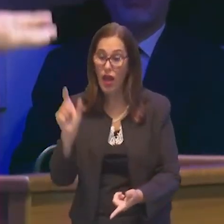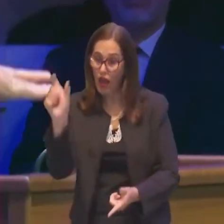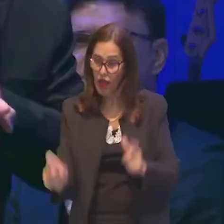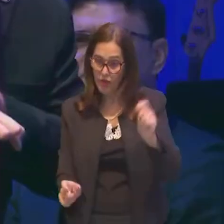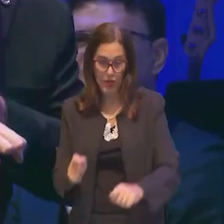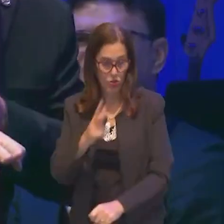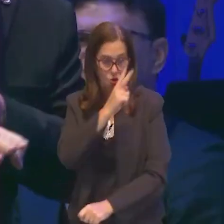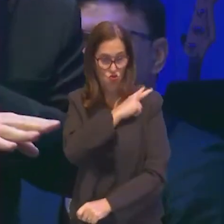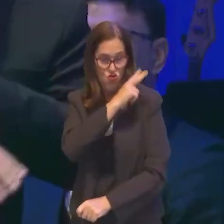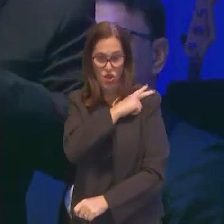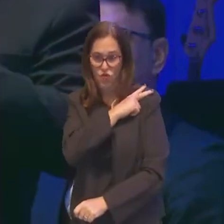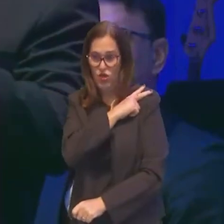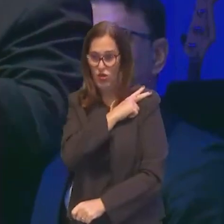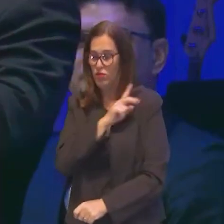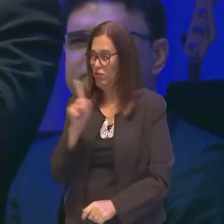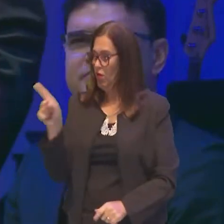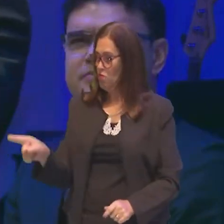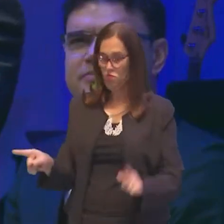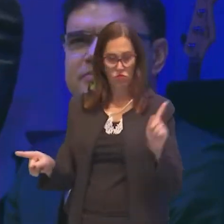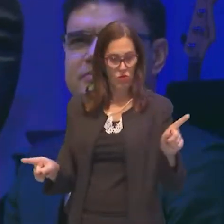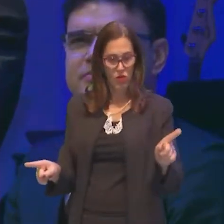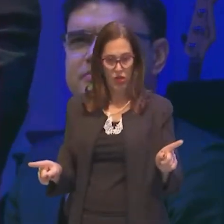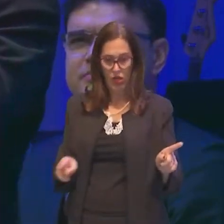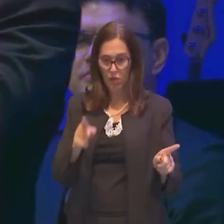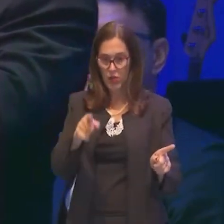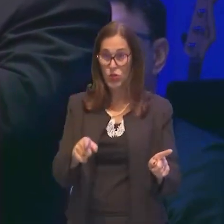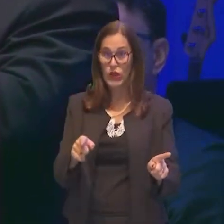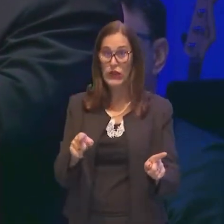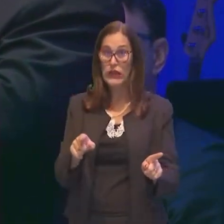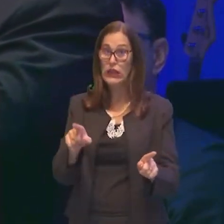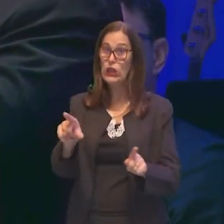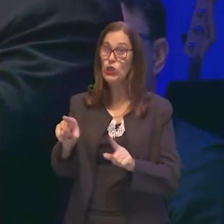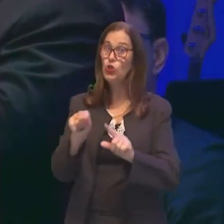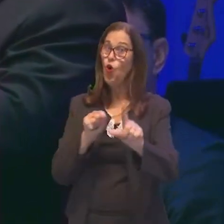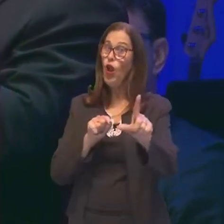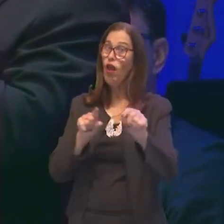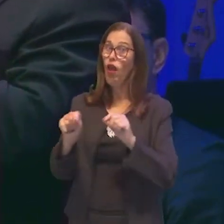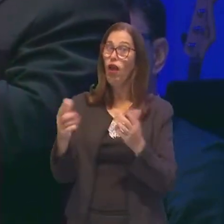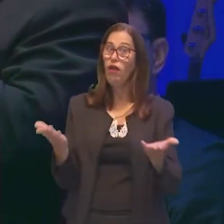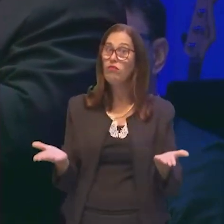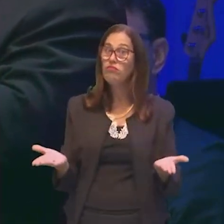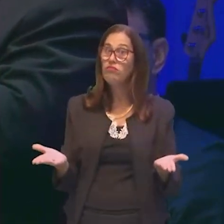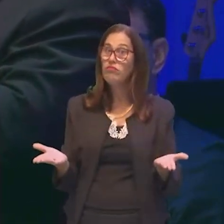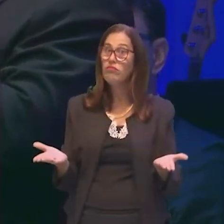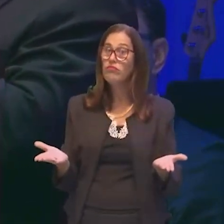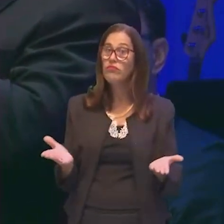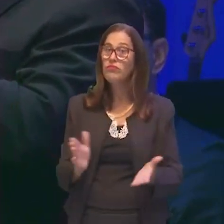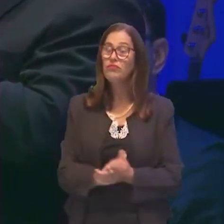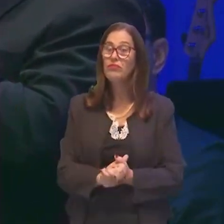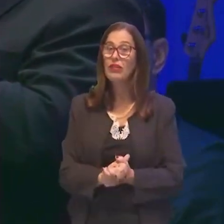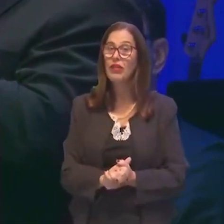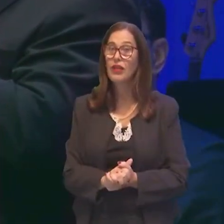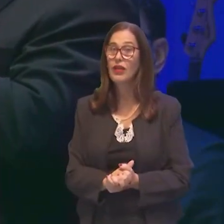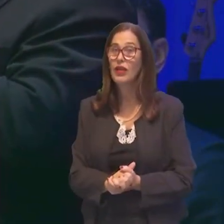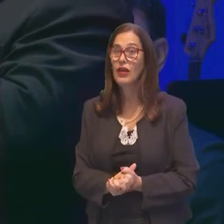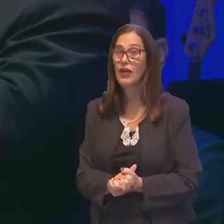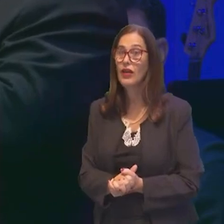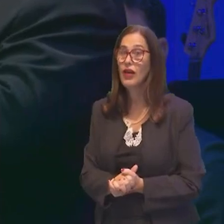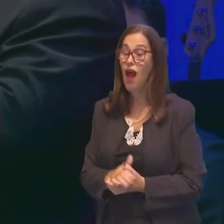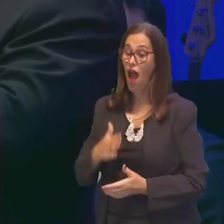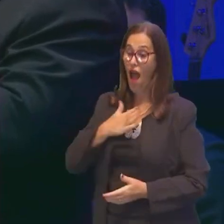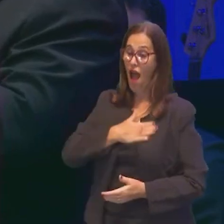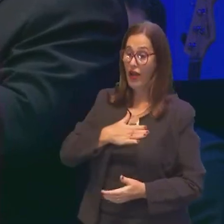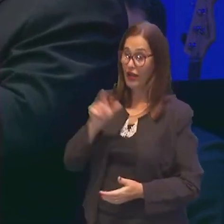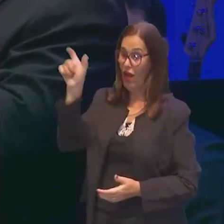lado, aí o indivíduo deverá fazer a sua escolha. E aí ele deverá agradar a